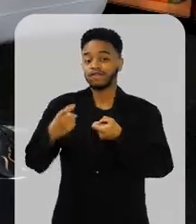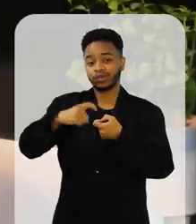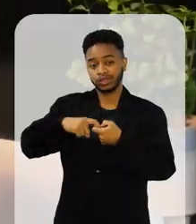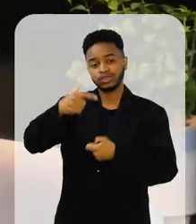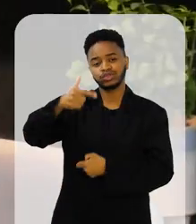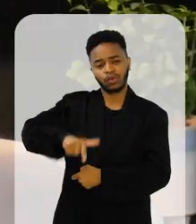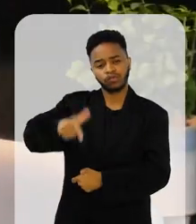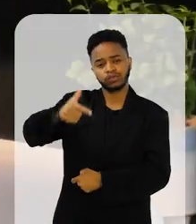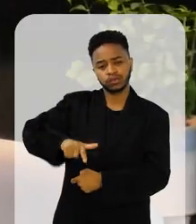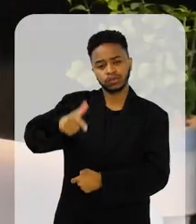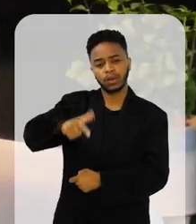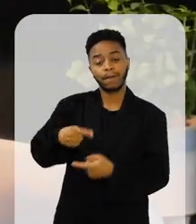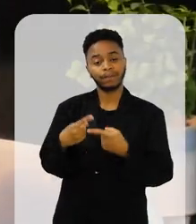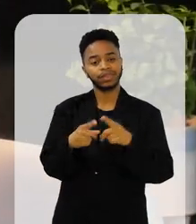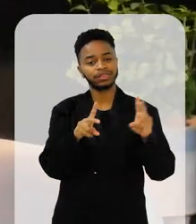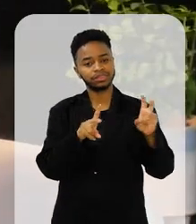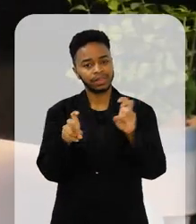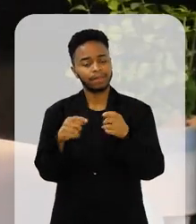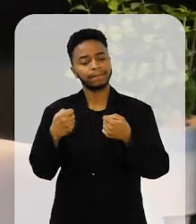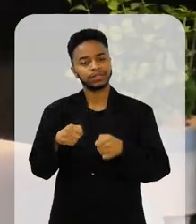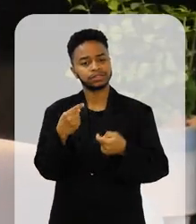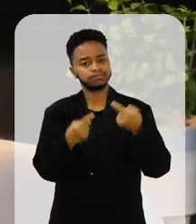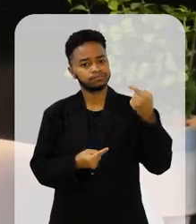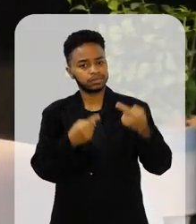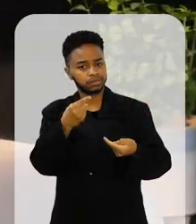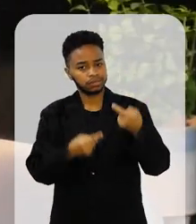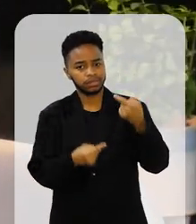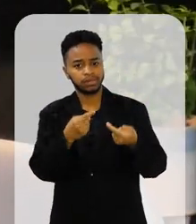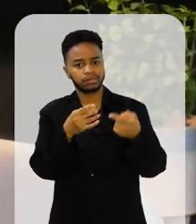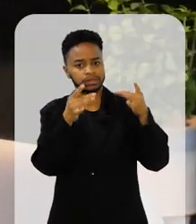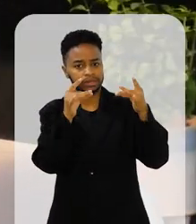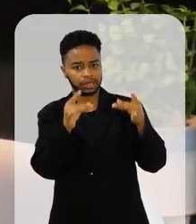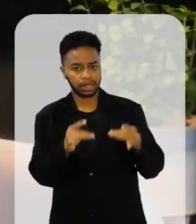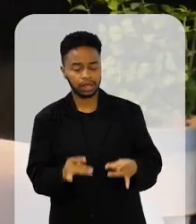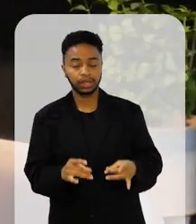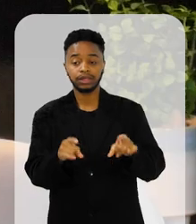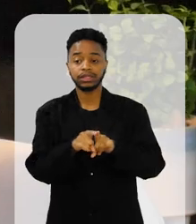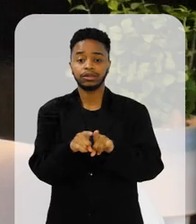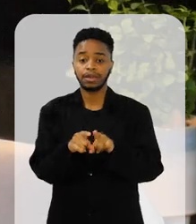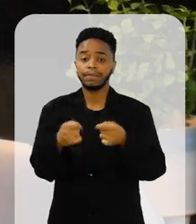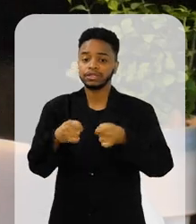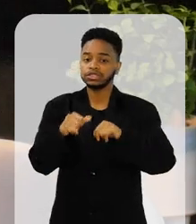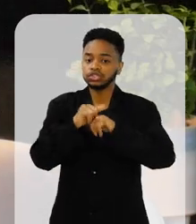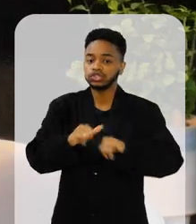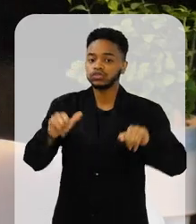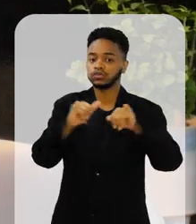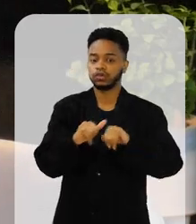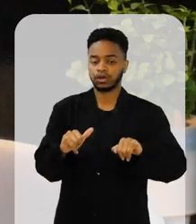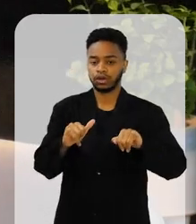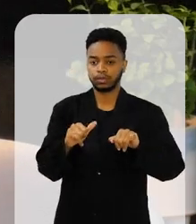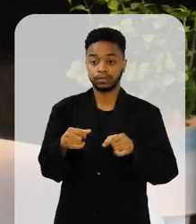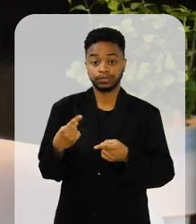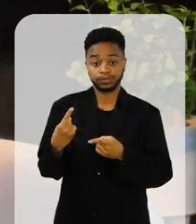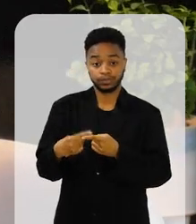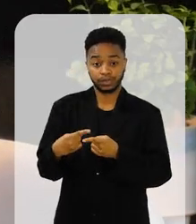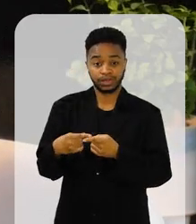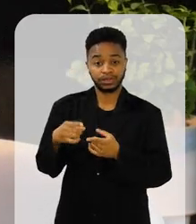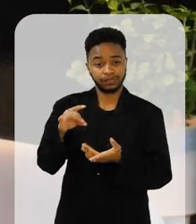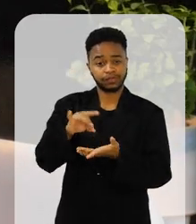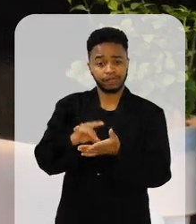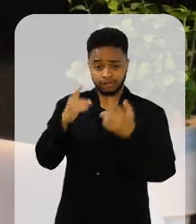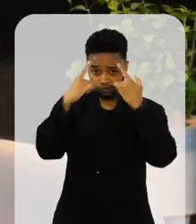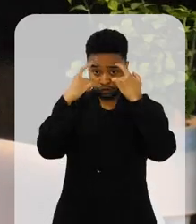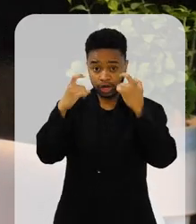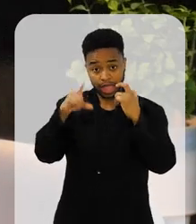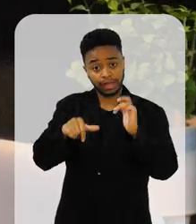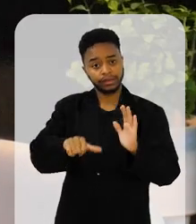voltarem mais e mais vezes, porque esse tema tem que ser desmembrado, cada vez mais divulgado, porque